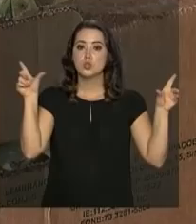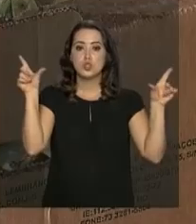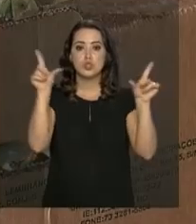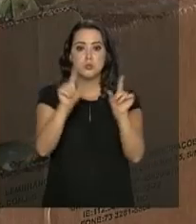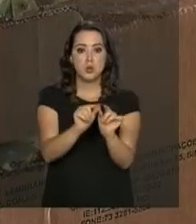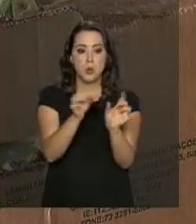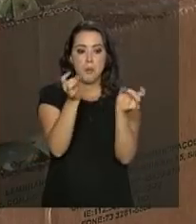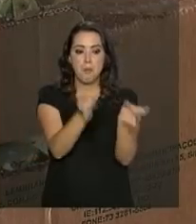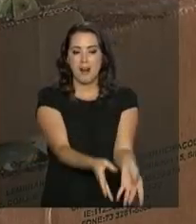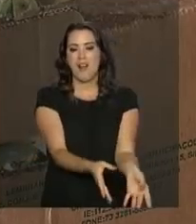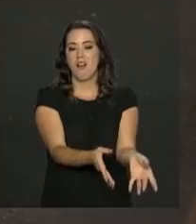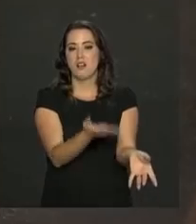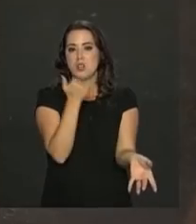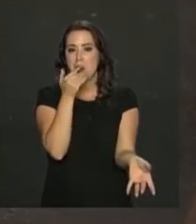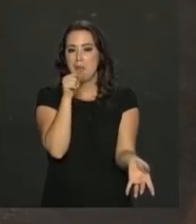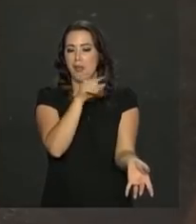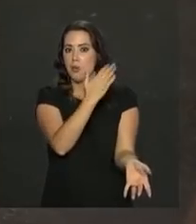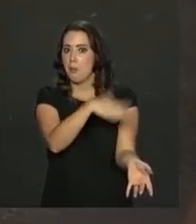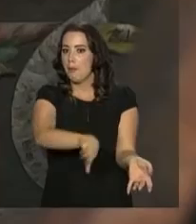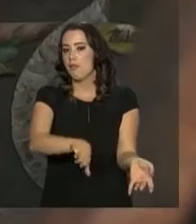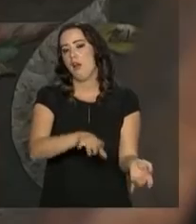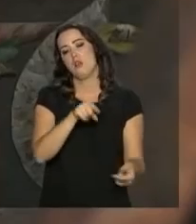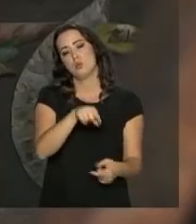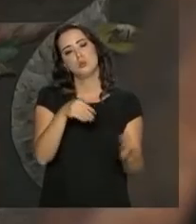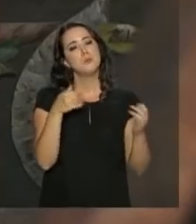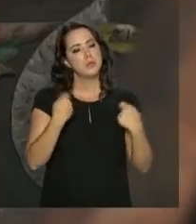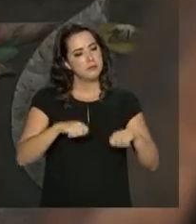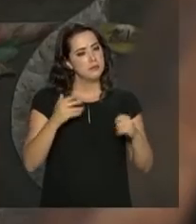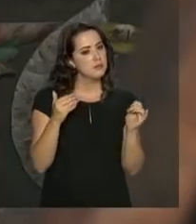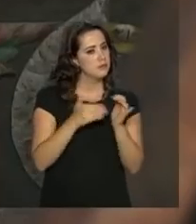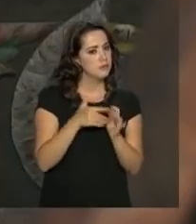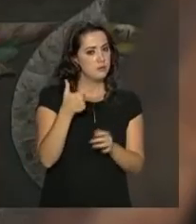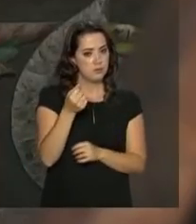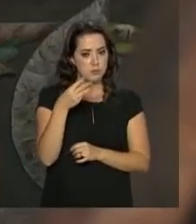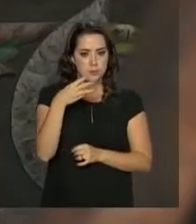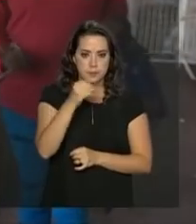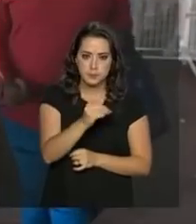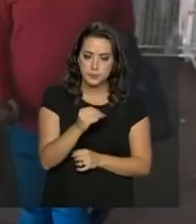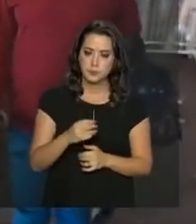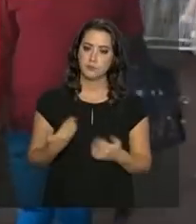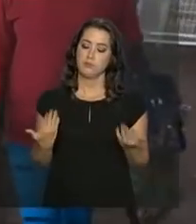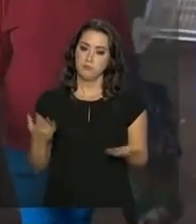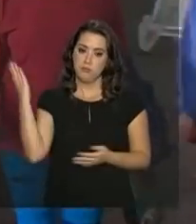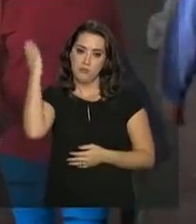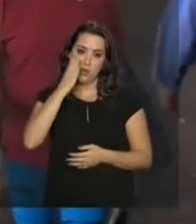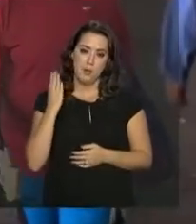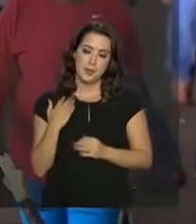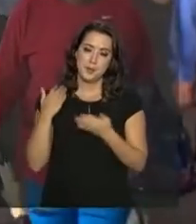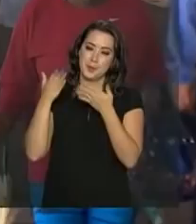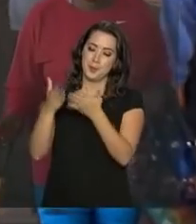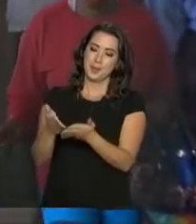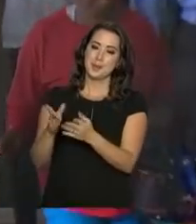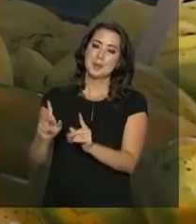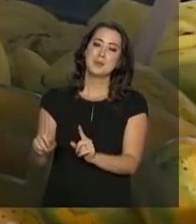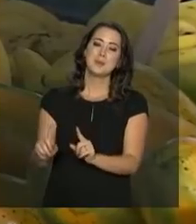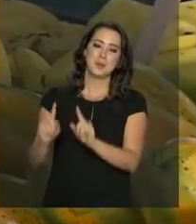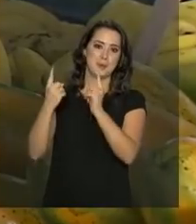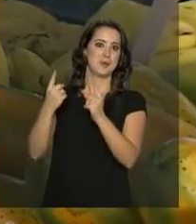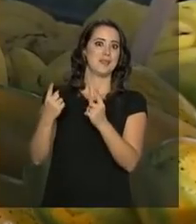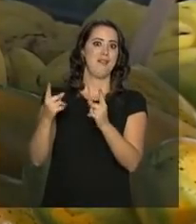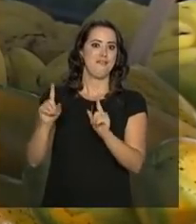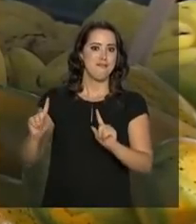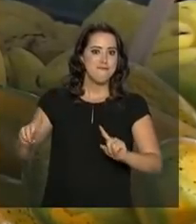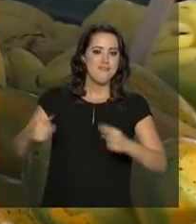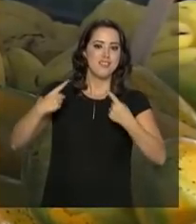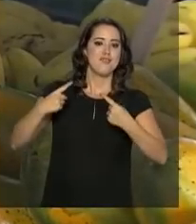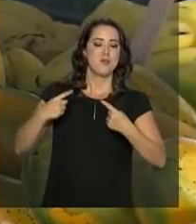o desperdício de alimentos pela metade até o ano de 2030. E o Brasil participa do desafio. O